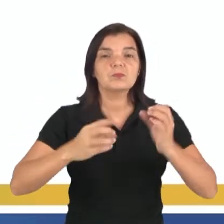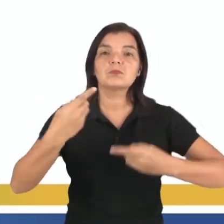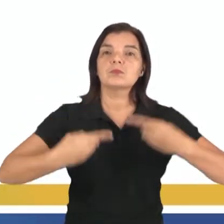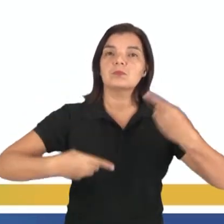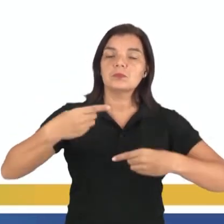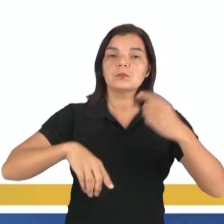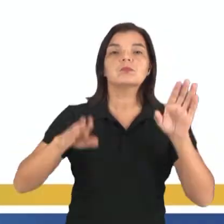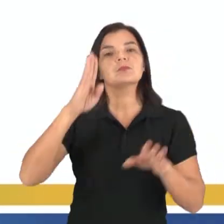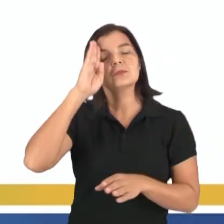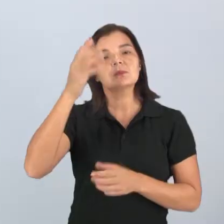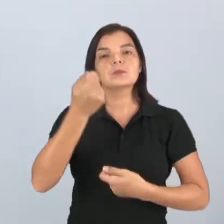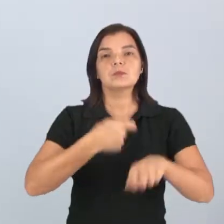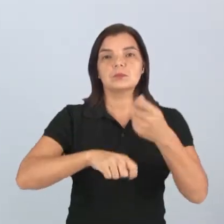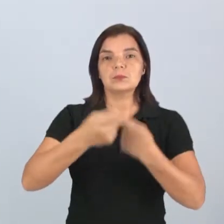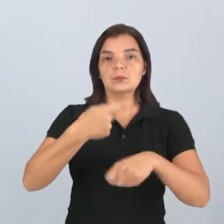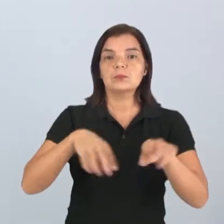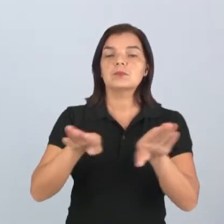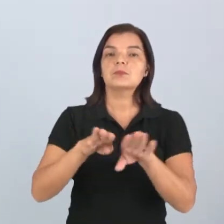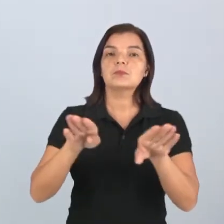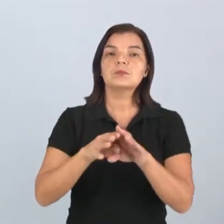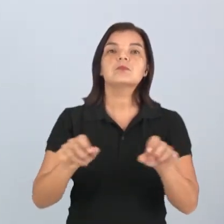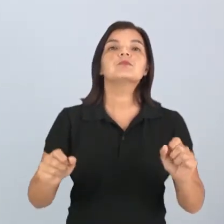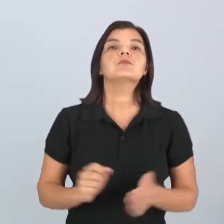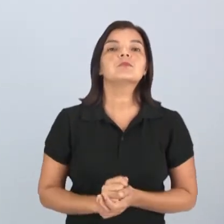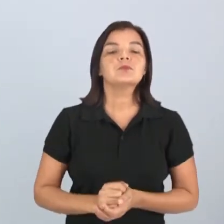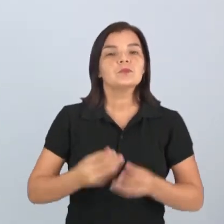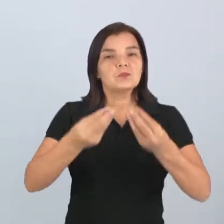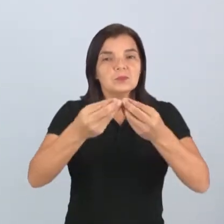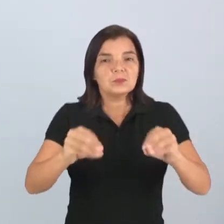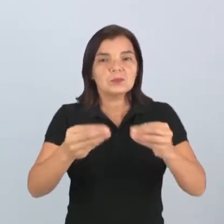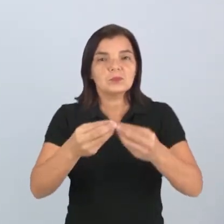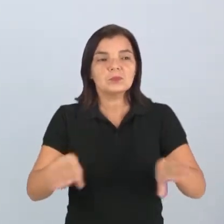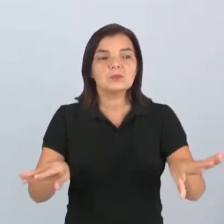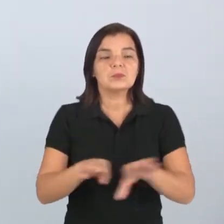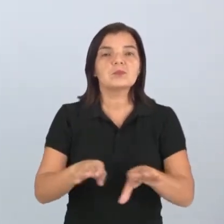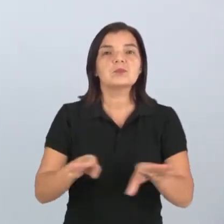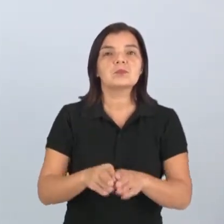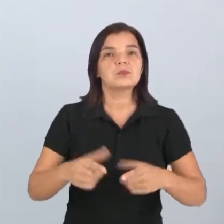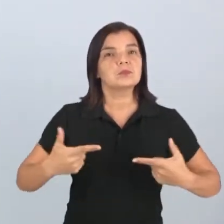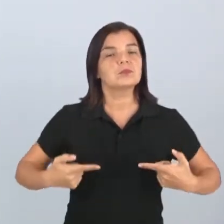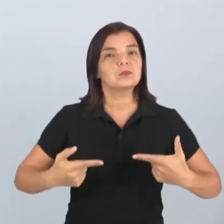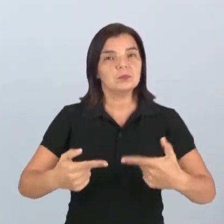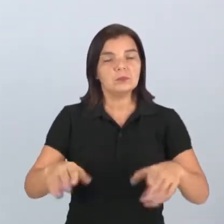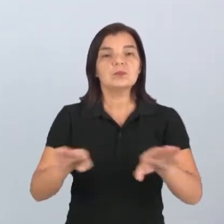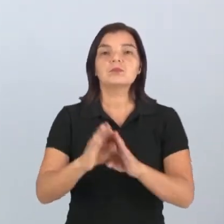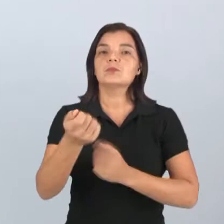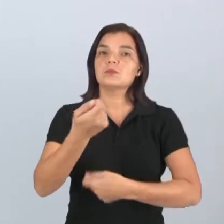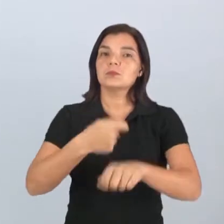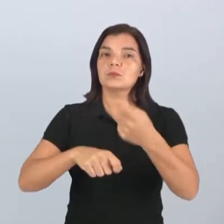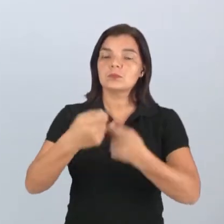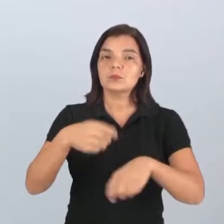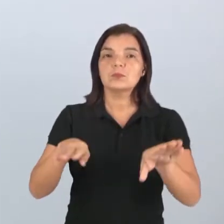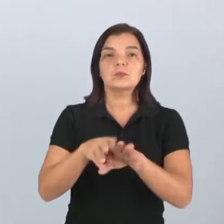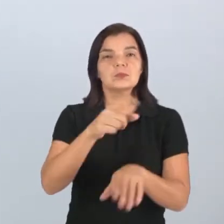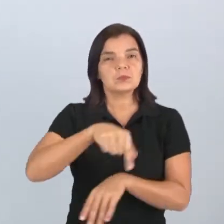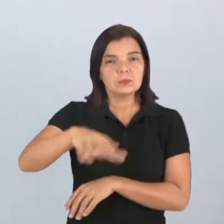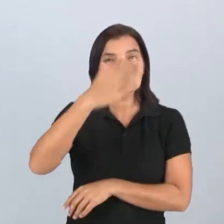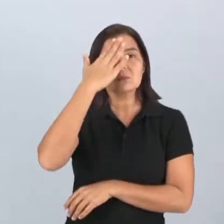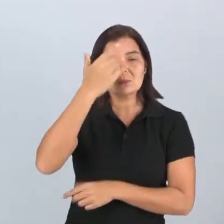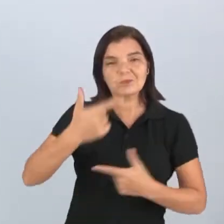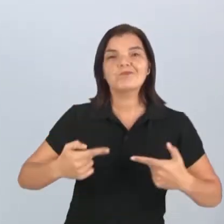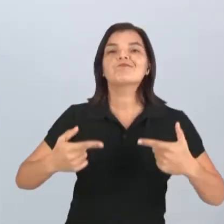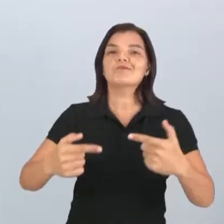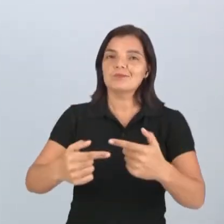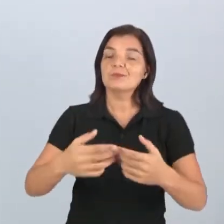principalmente econômicas para recuperar os prejuízos, né, da guerra, os prejuízos econômicos da guerra. Você sabe que guerra é um